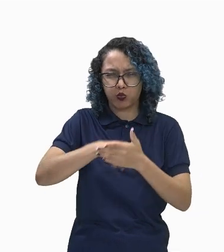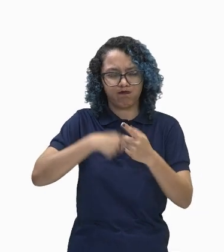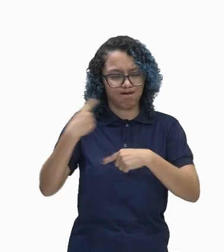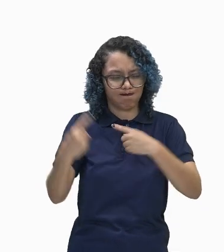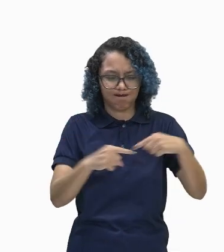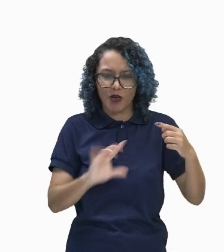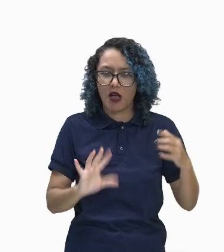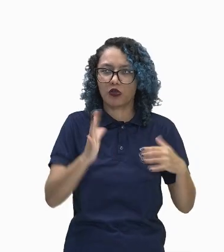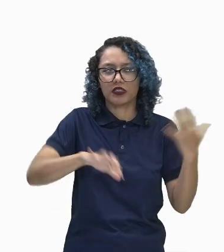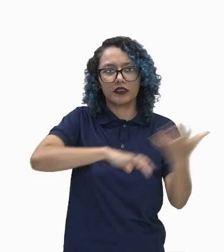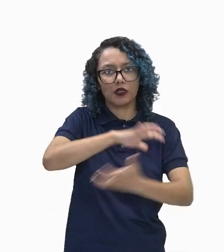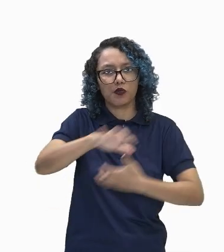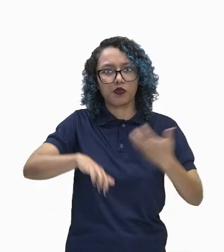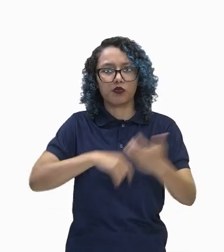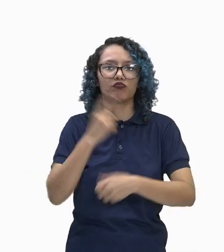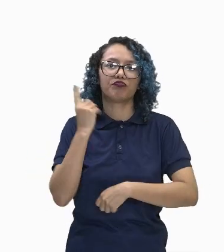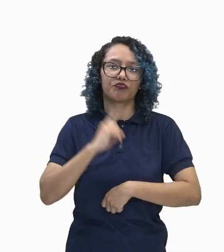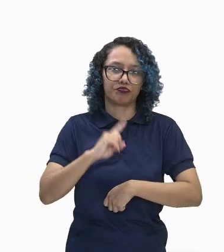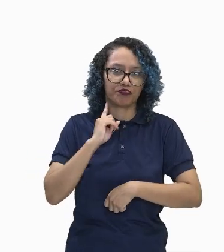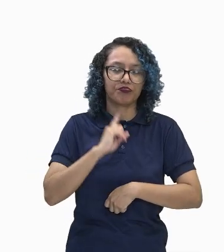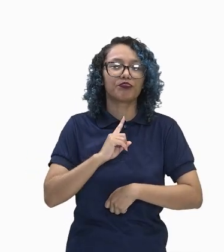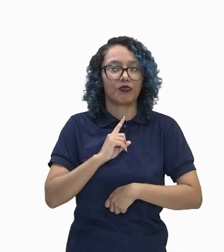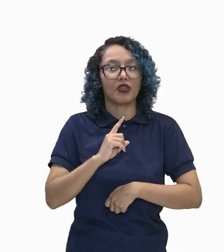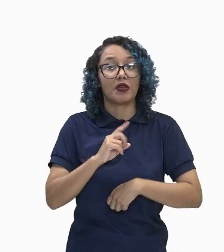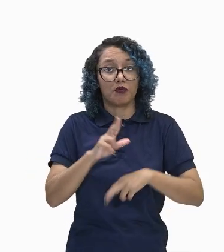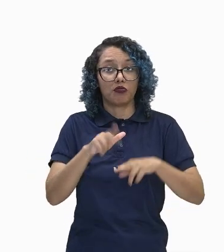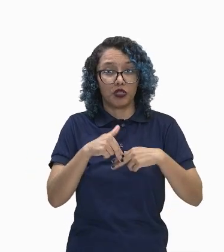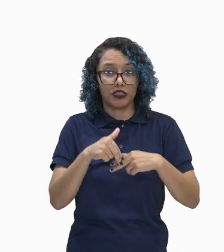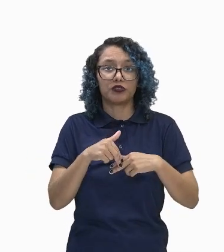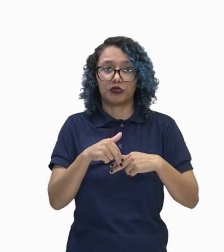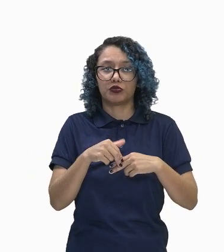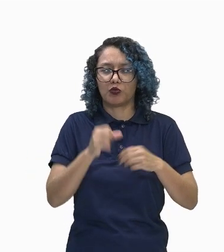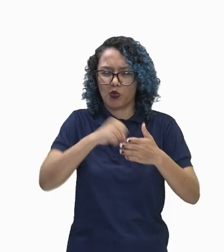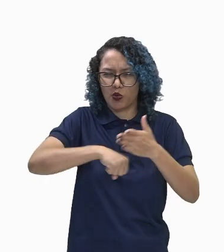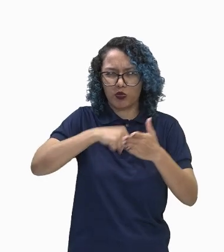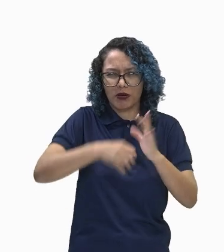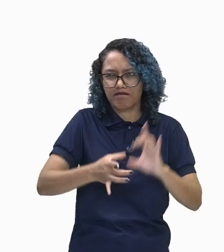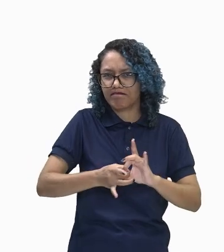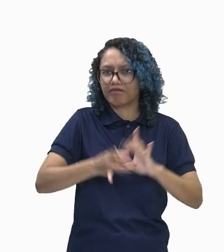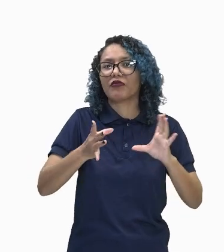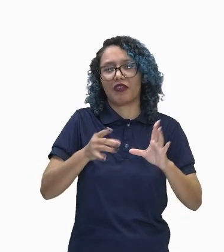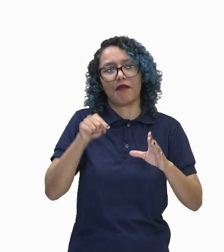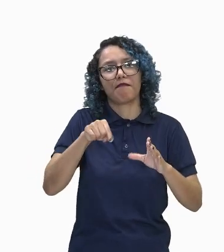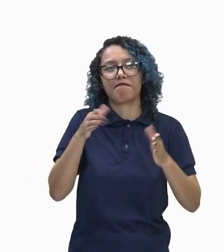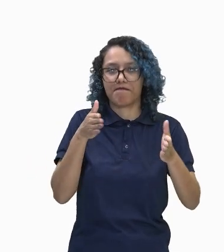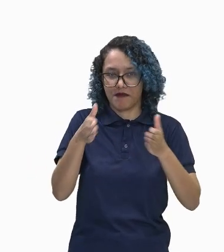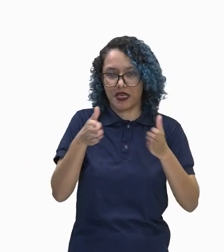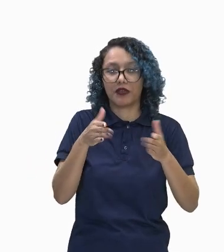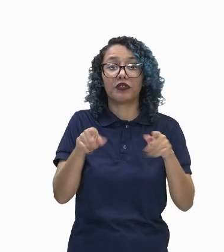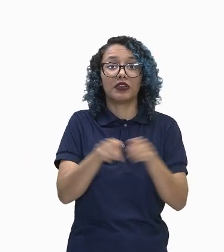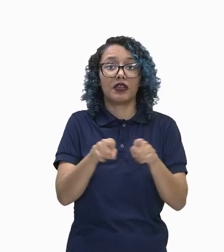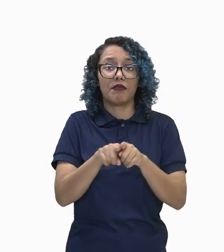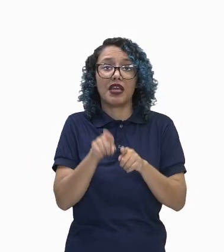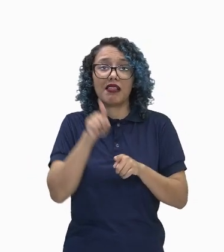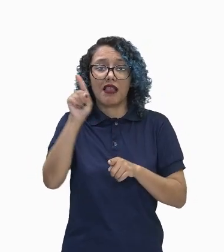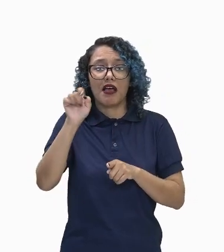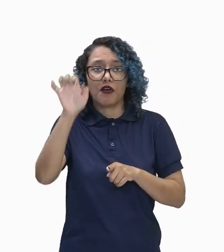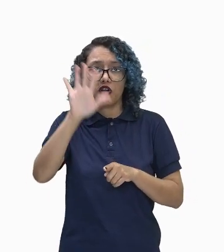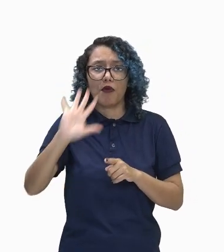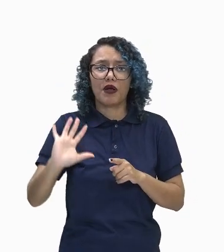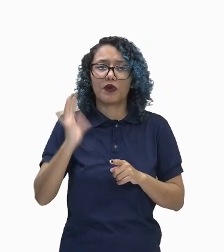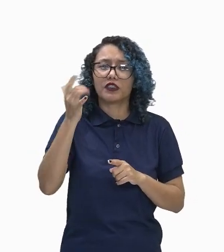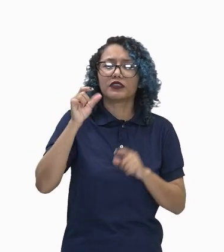Então, essa luta por independência foi nesse período. E nesse período também, na Europa, estava acontecendo